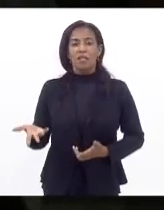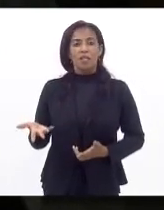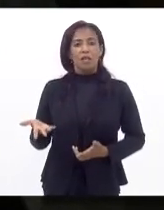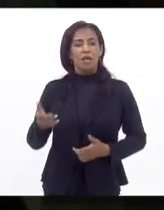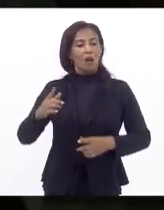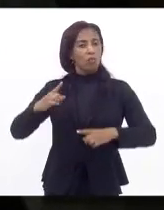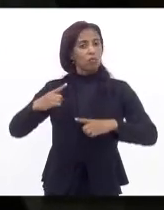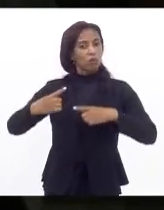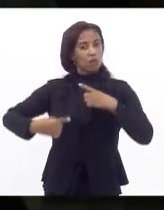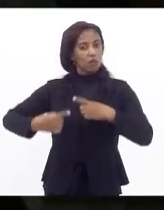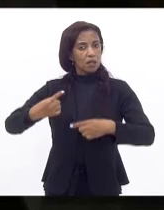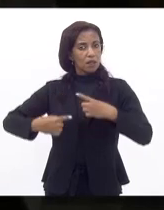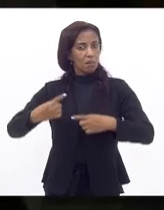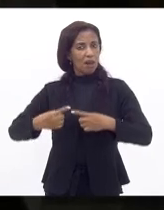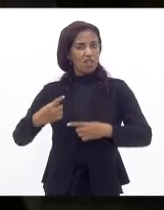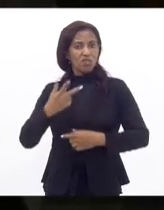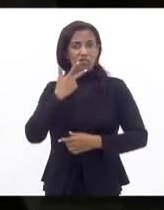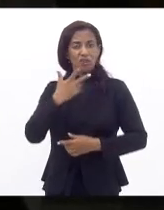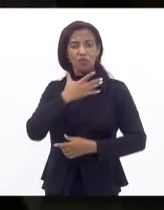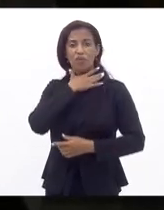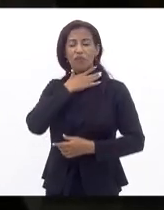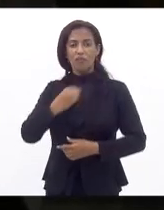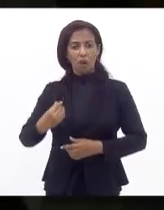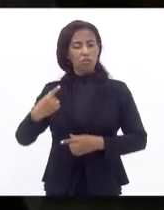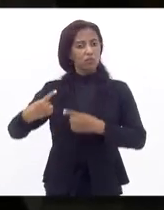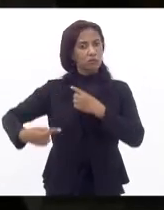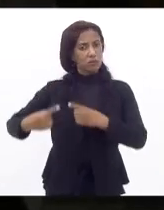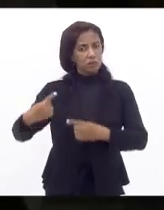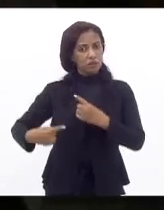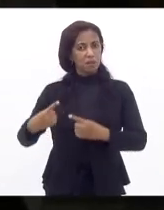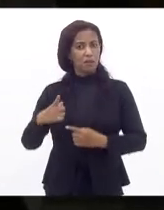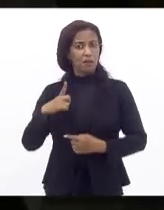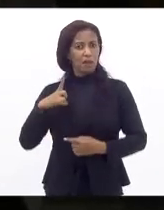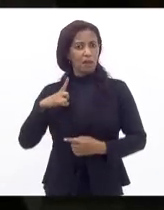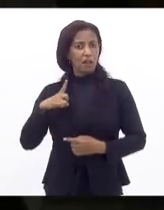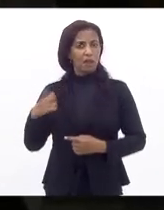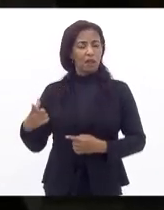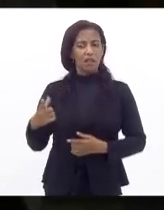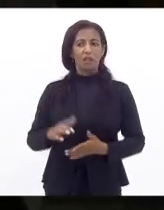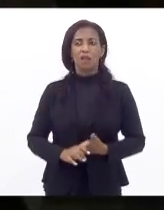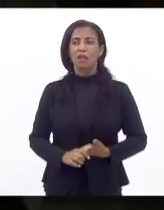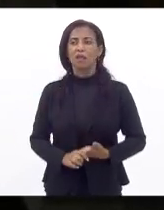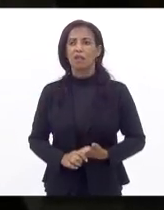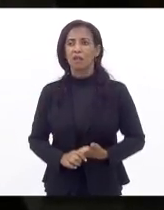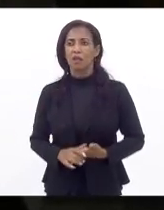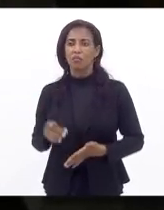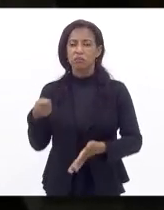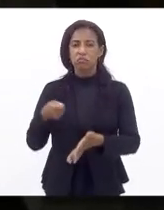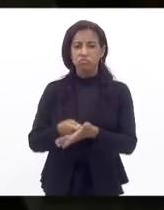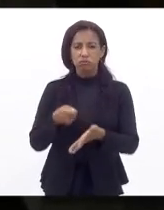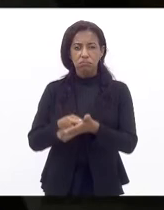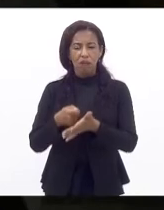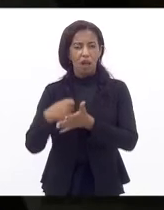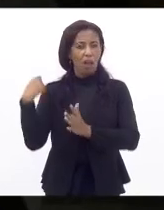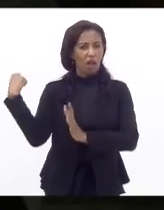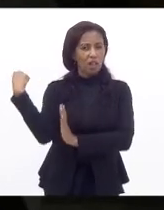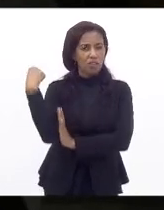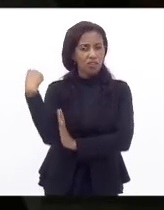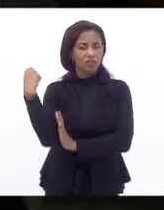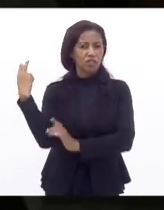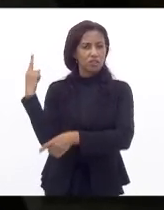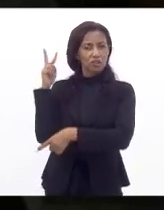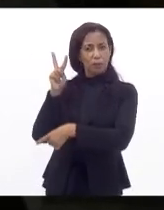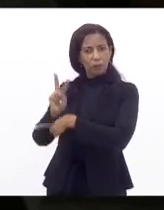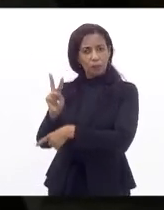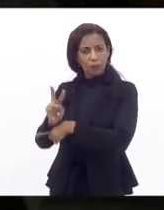há um debate que eu considero um falso debate, que tenta opor, Sérgio Fernandes, ativistas,